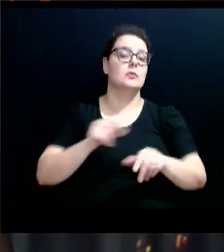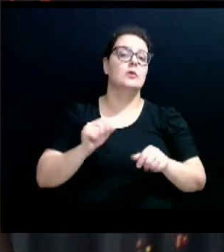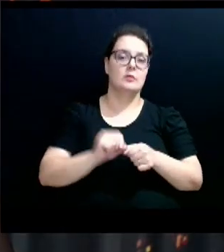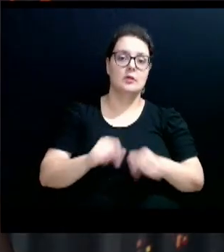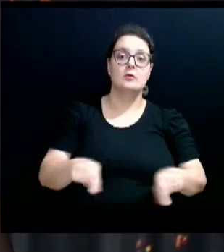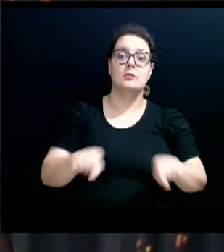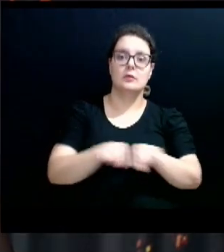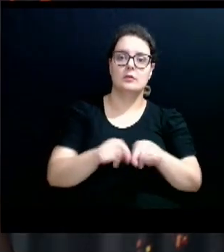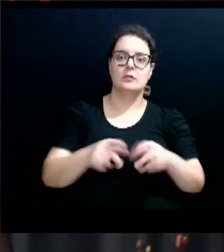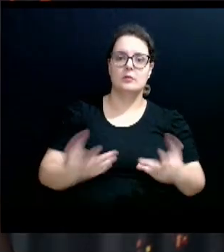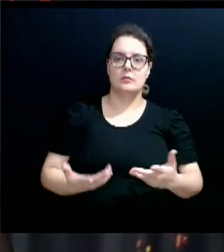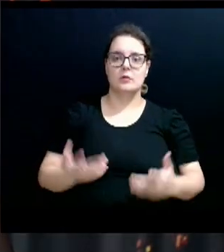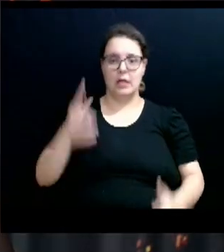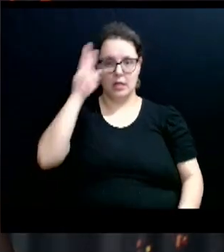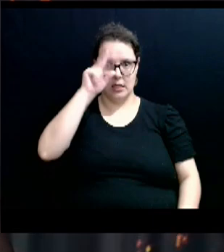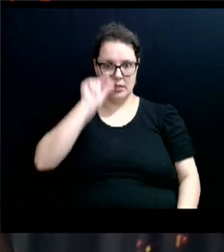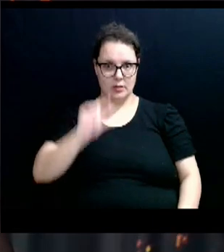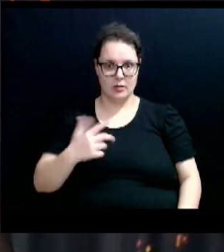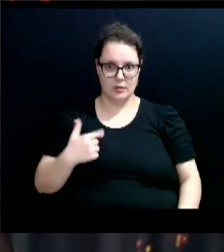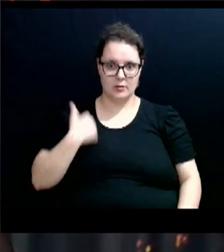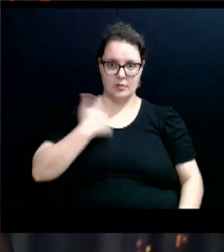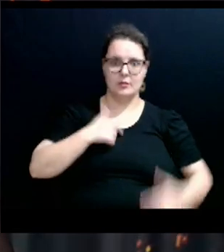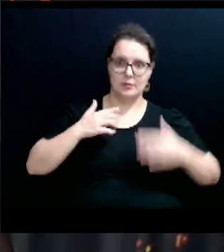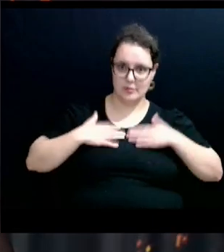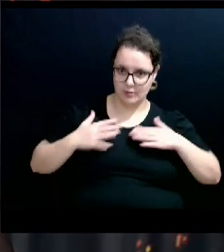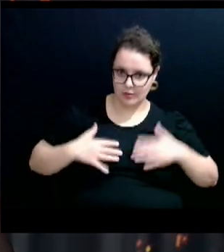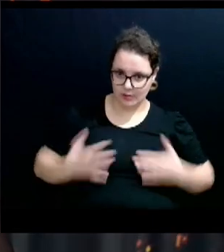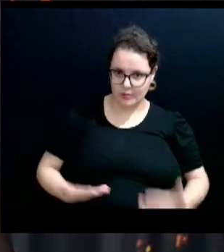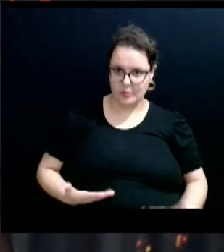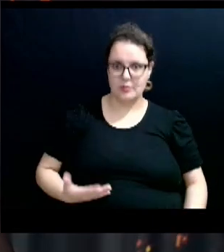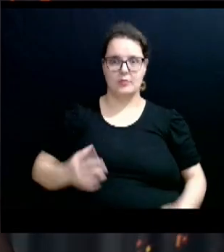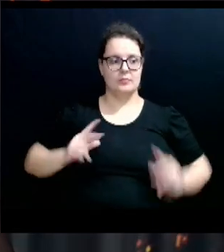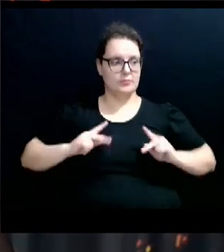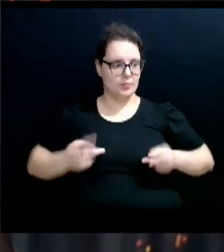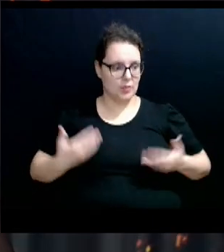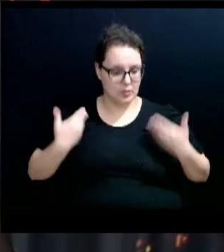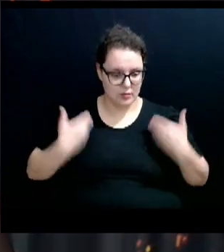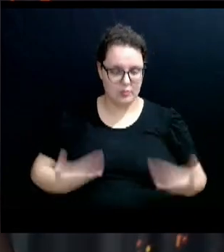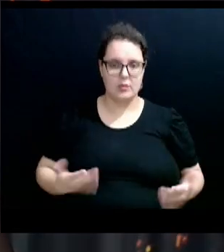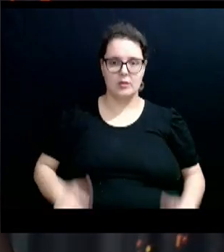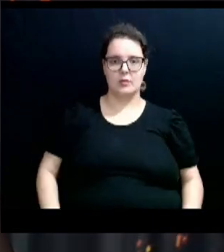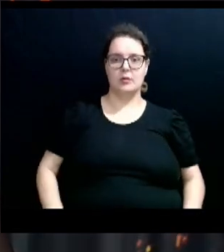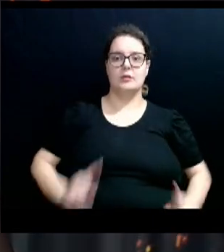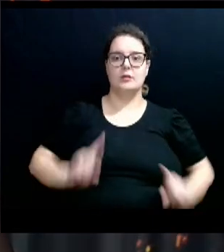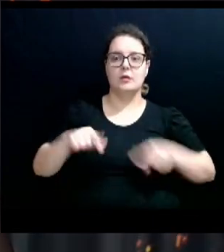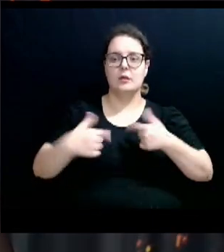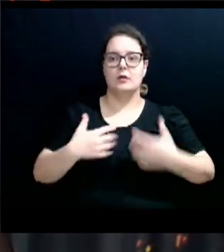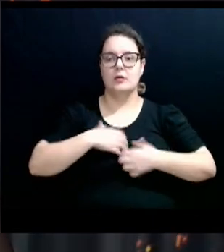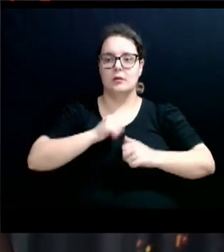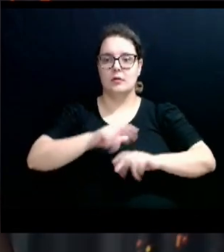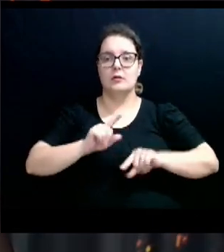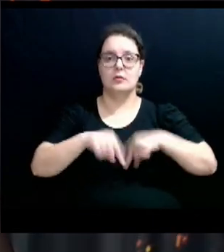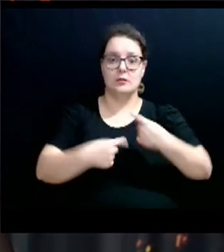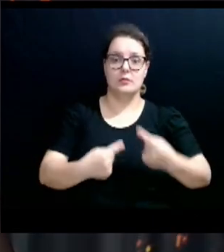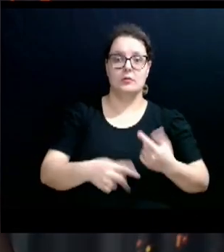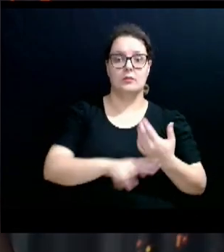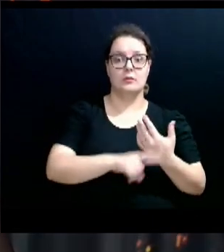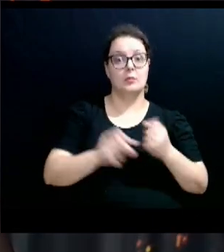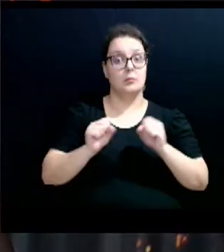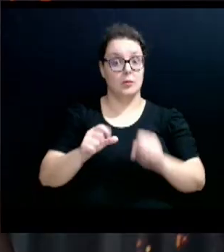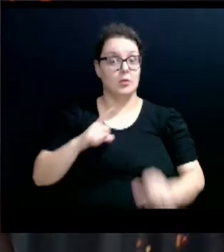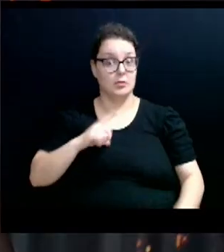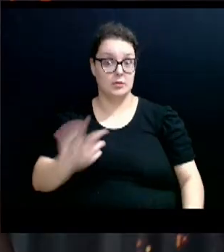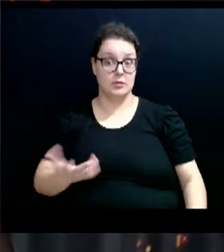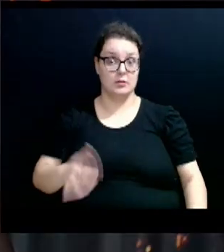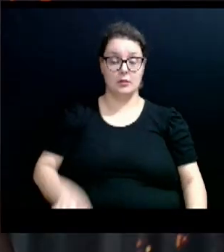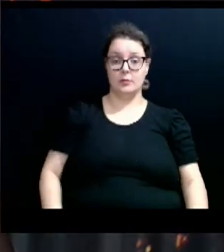pouco do nosso corpo, né? Do nosso lado humano, das outras emoções, das outras interferências que a gente pode ter, que